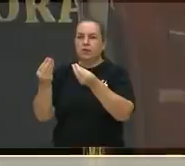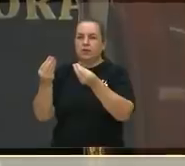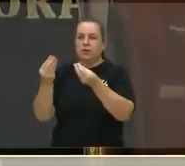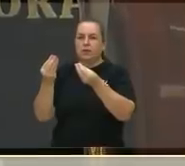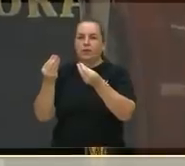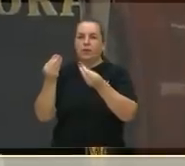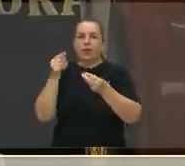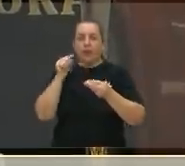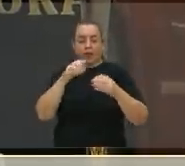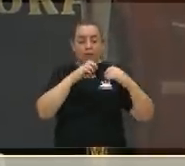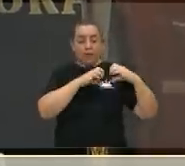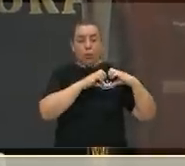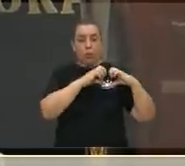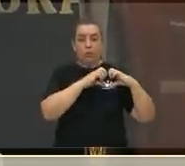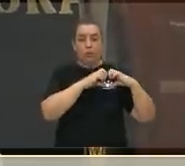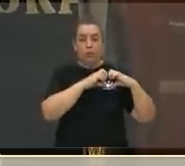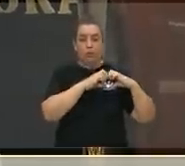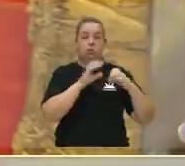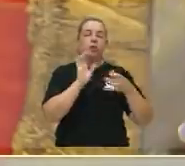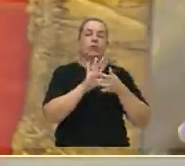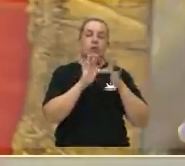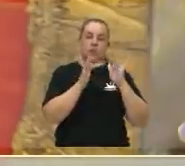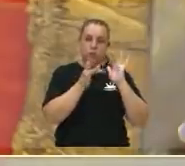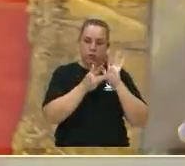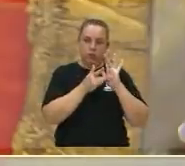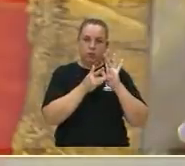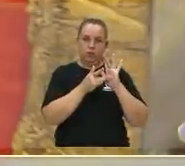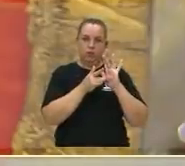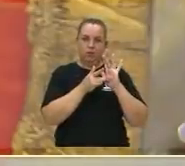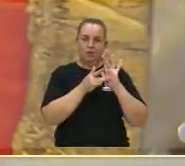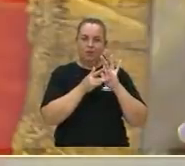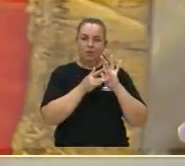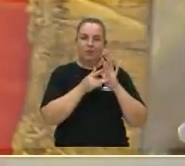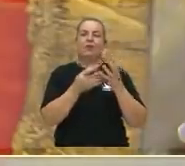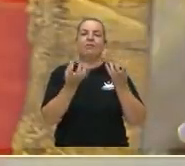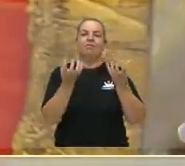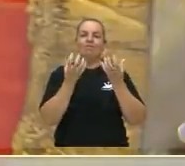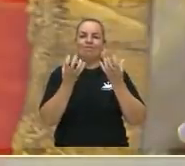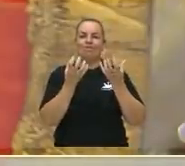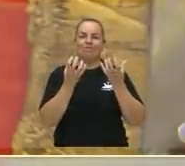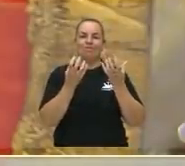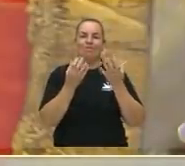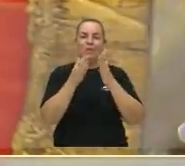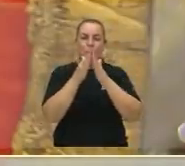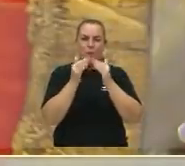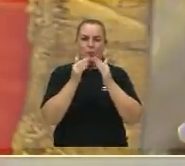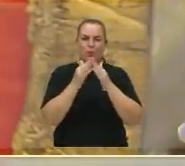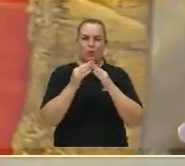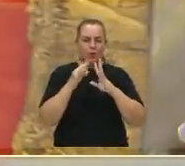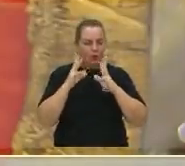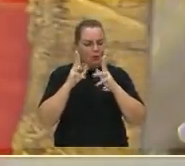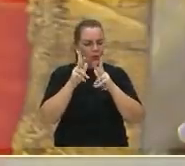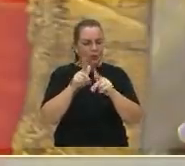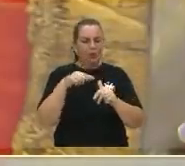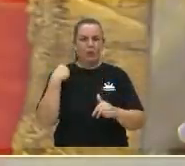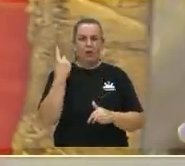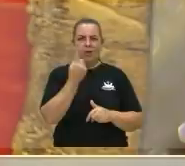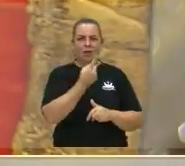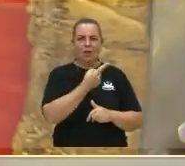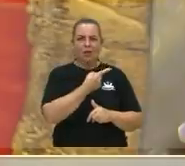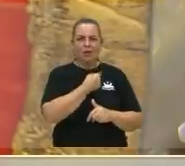reinicie coração de jesus e eu quero olho pedir que todos nós